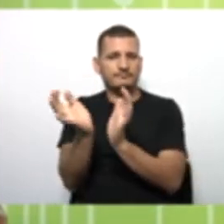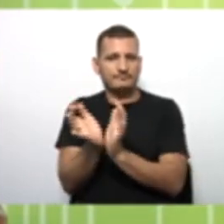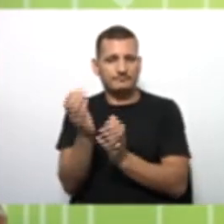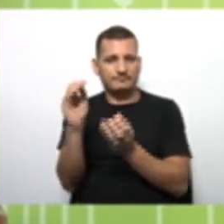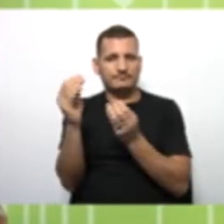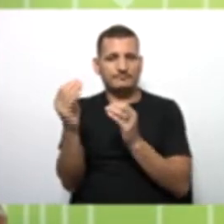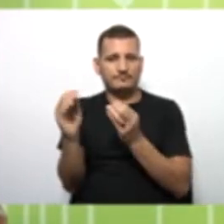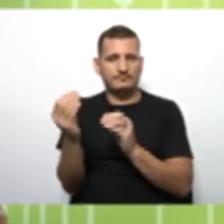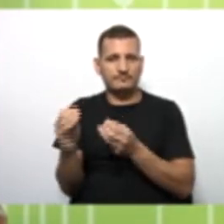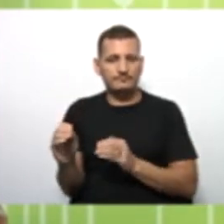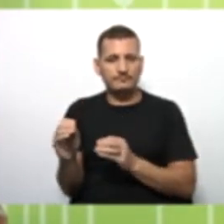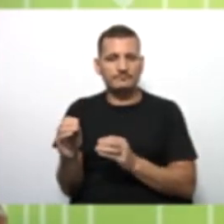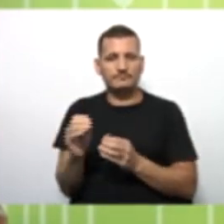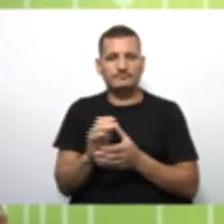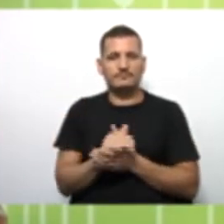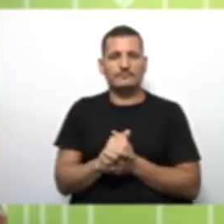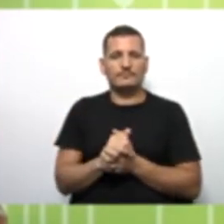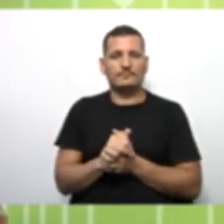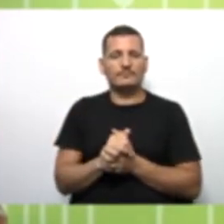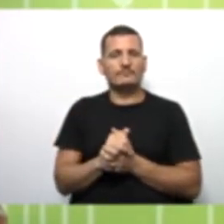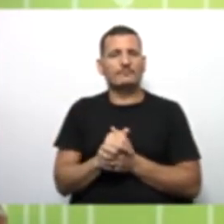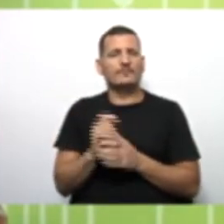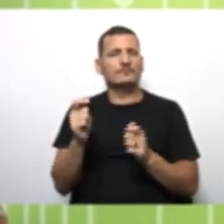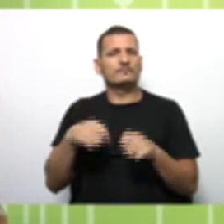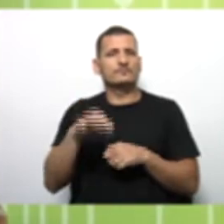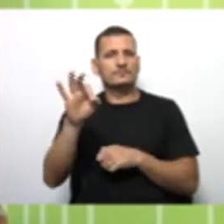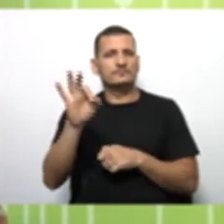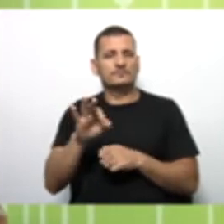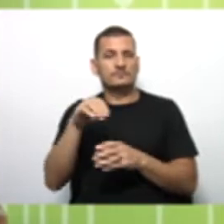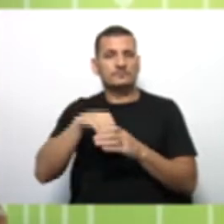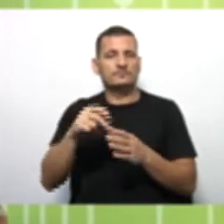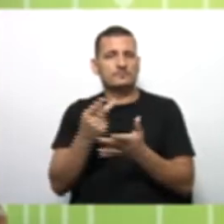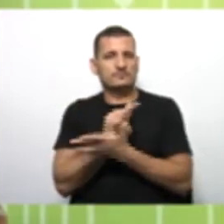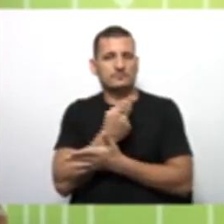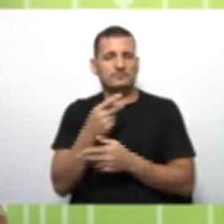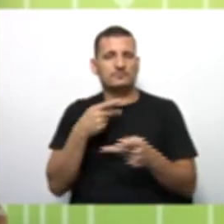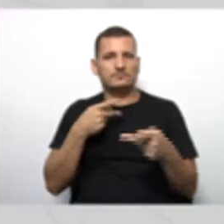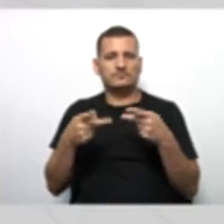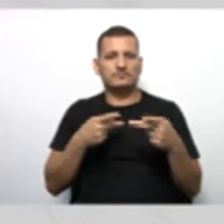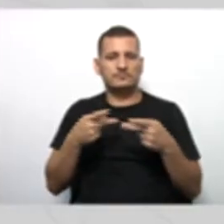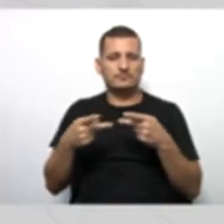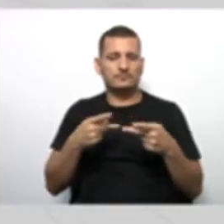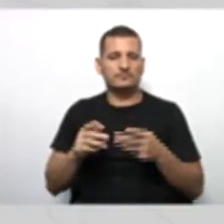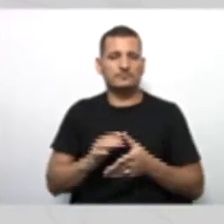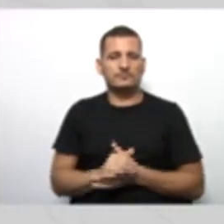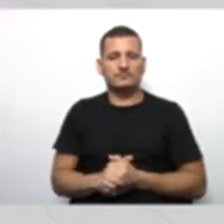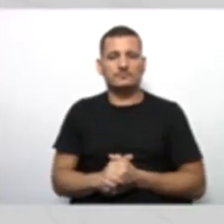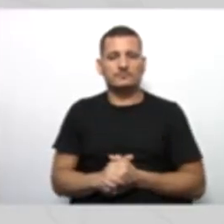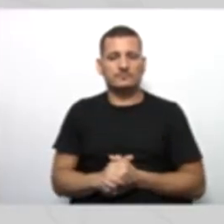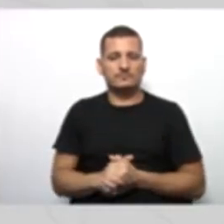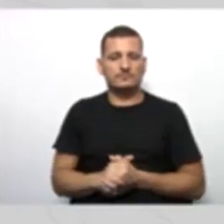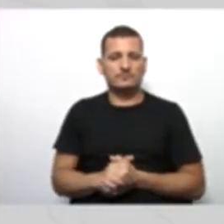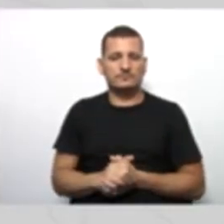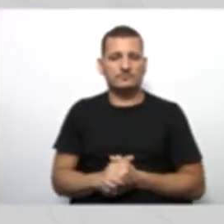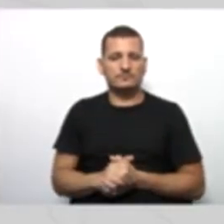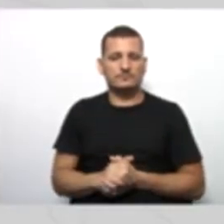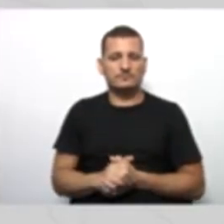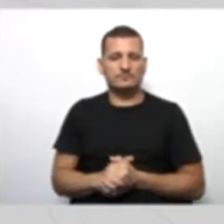métricas. O que são as métricas, tá? Após considerar os impactos sobre o projeto, é hora de considerar